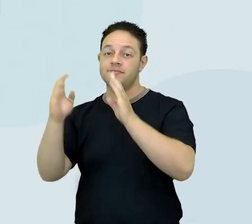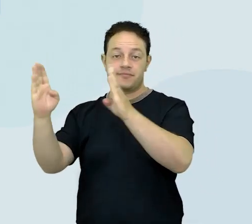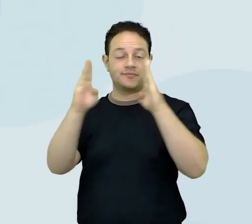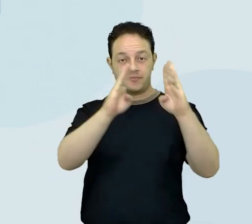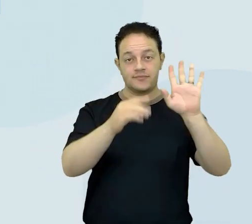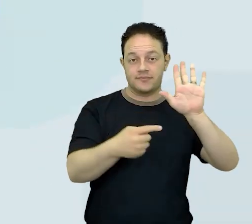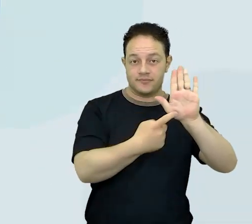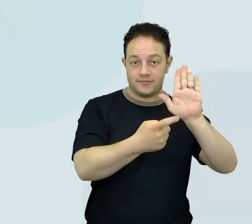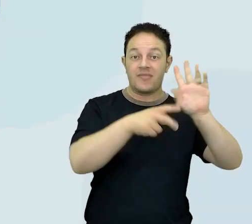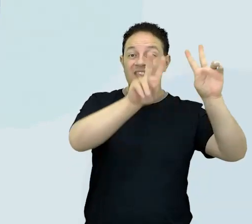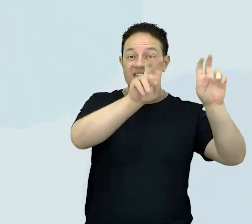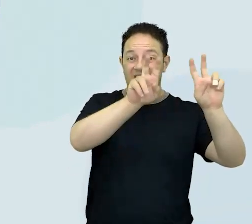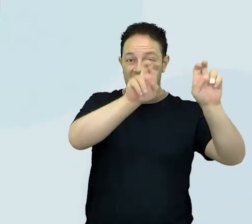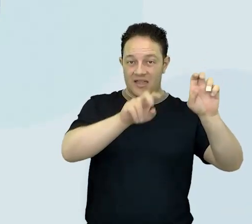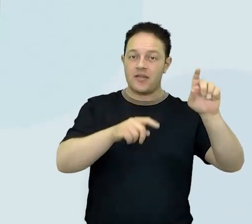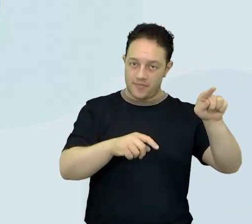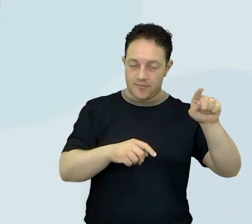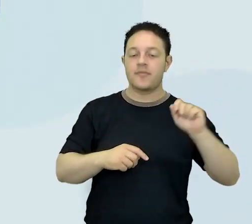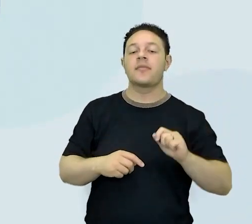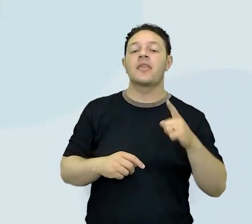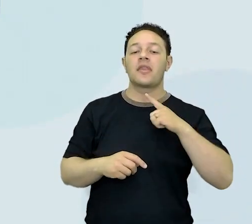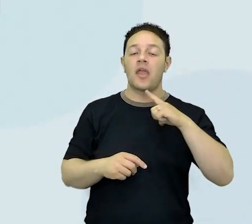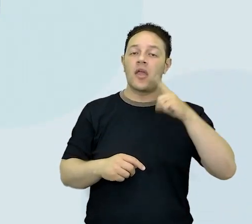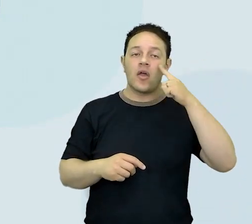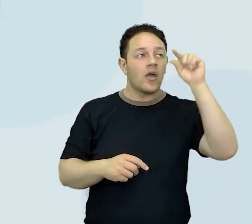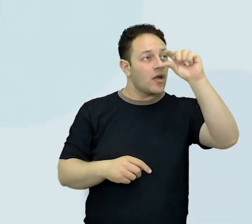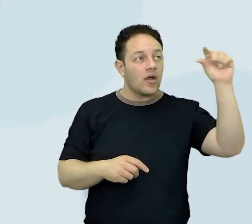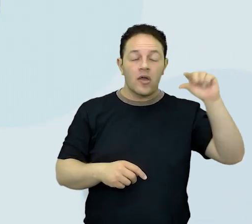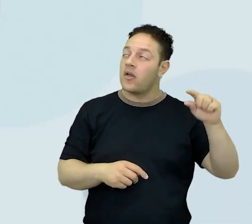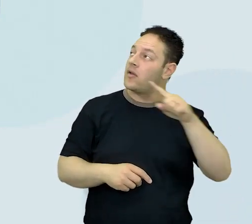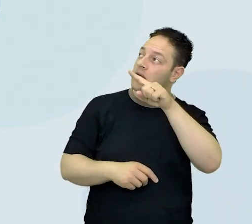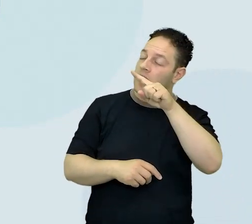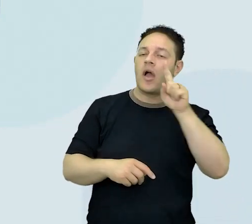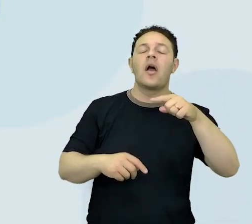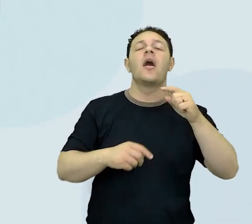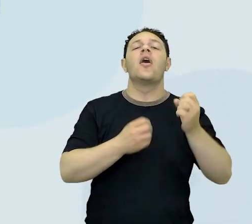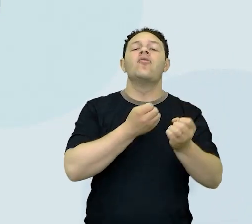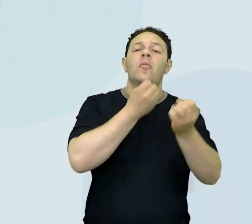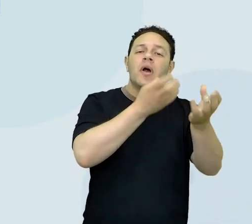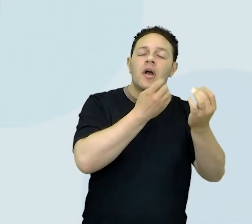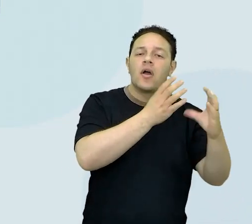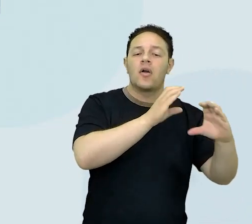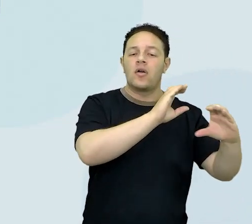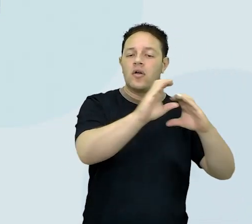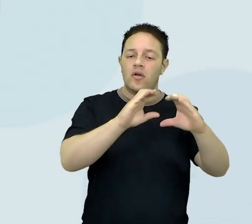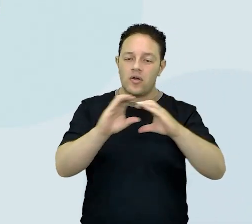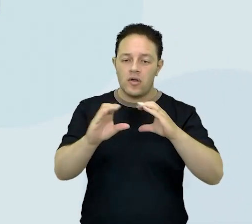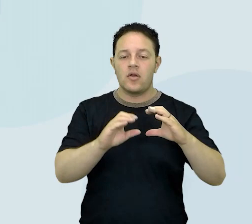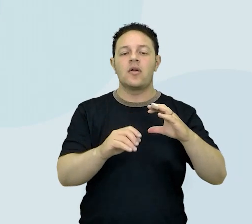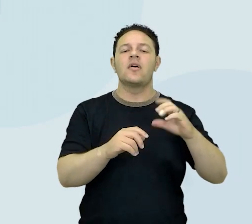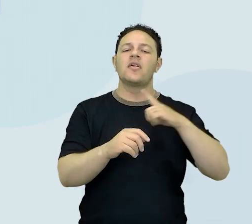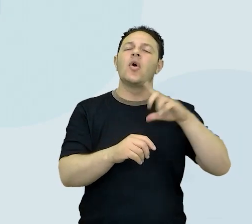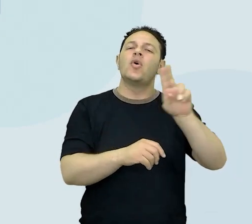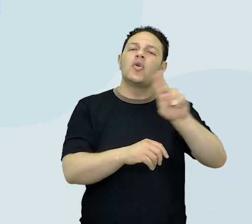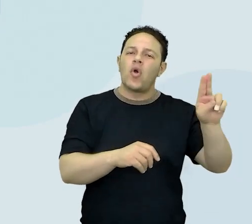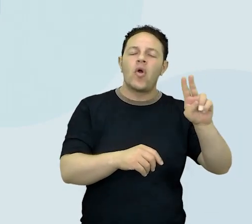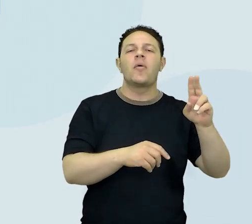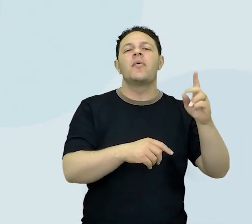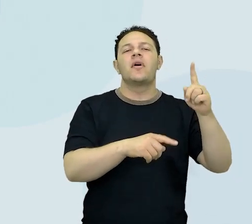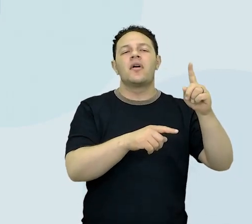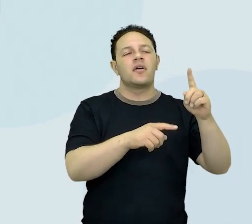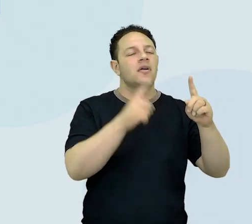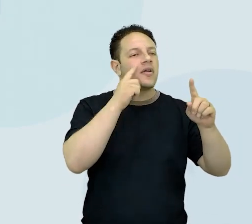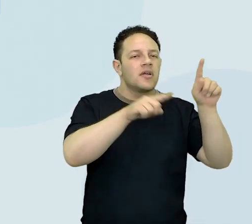na cartografia temática, nós temos a teoria da informação e comunicação, a semiologia, a